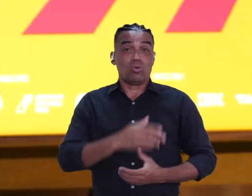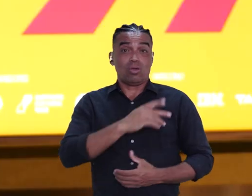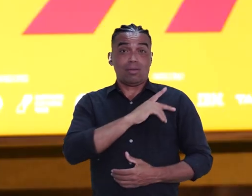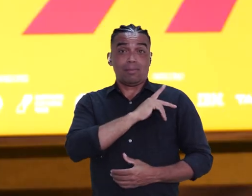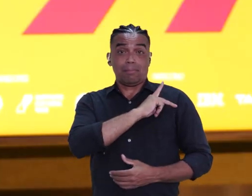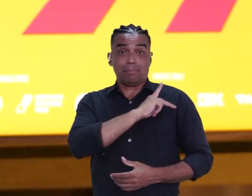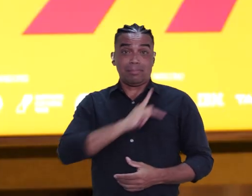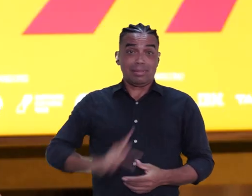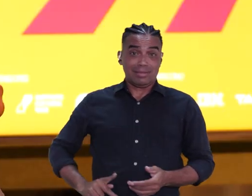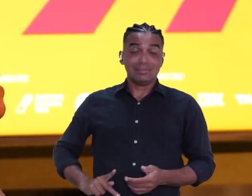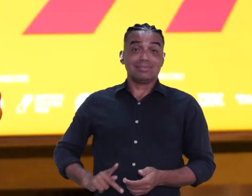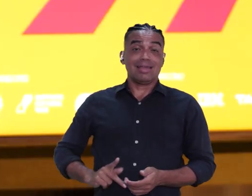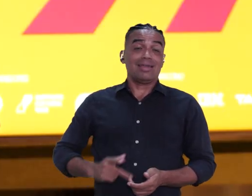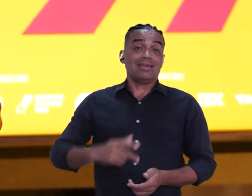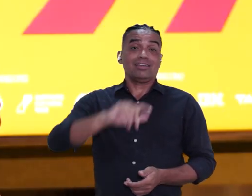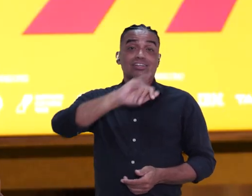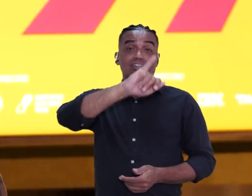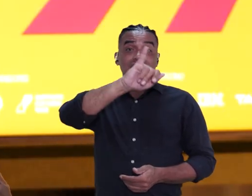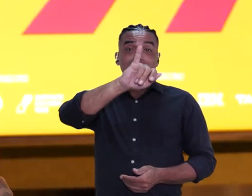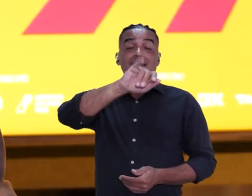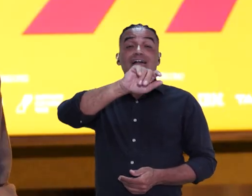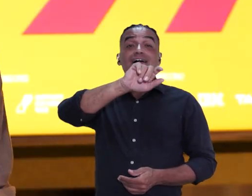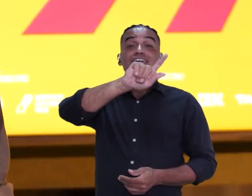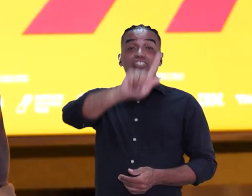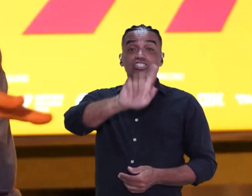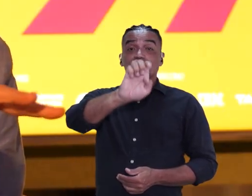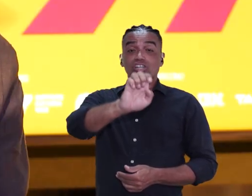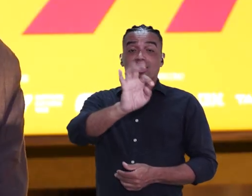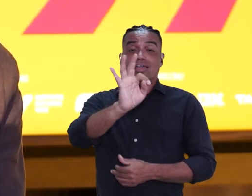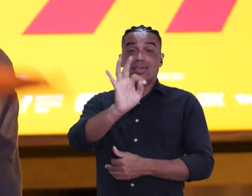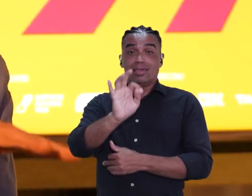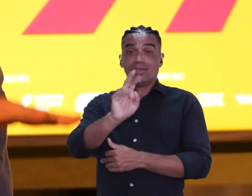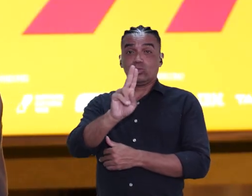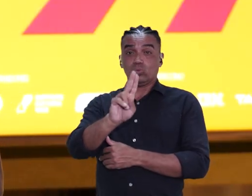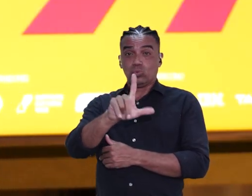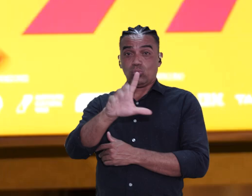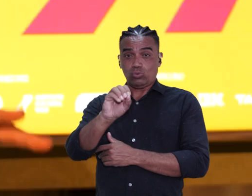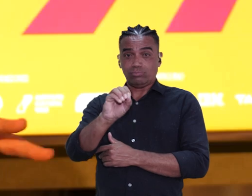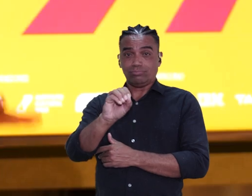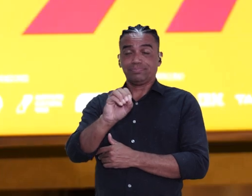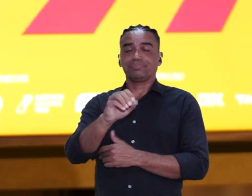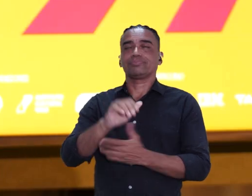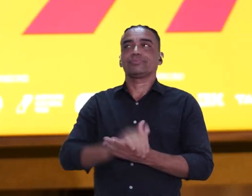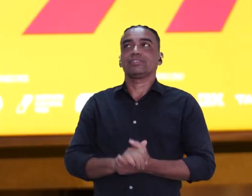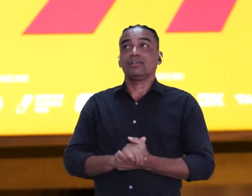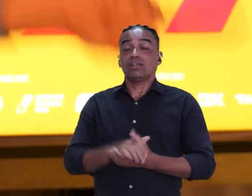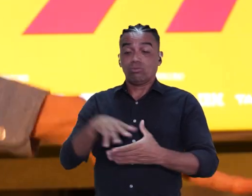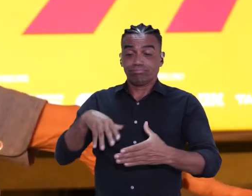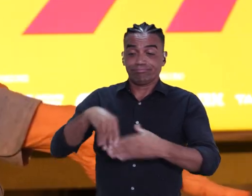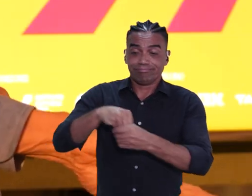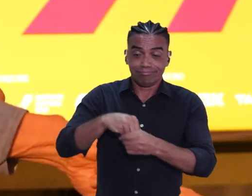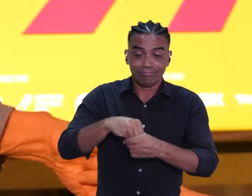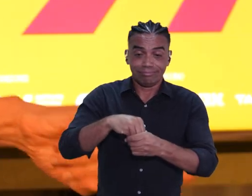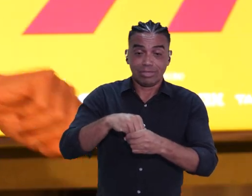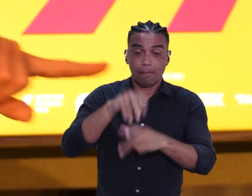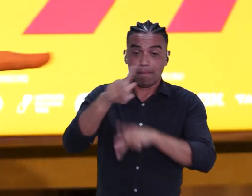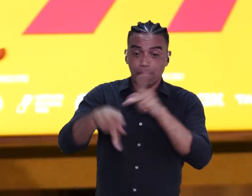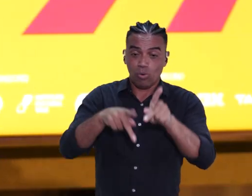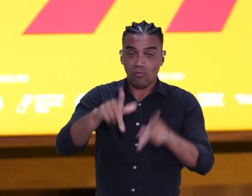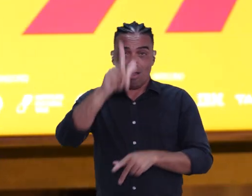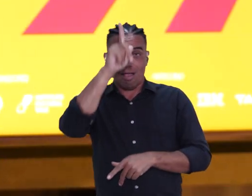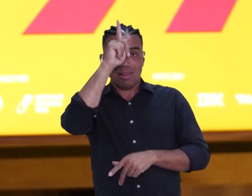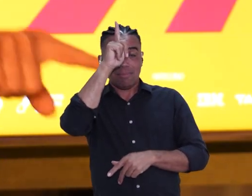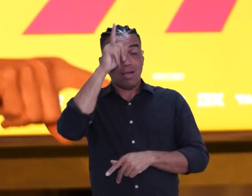Vargas, negociou com americanos e ingleses, ficou em dúvida entre aderir aos alemães ou aos